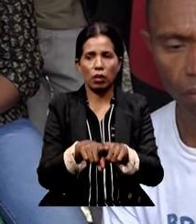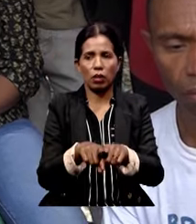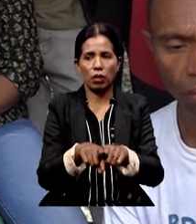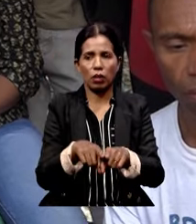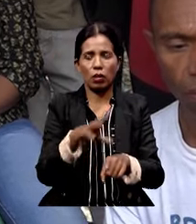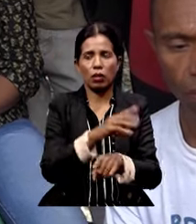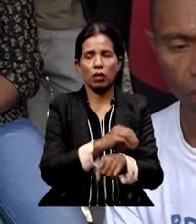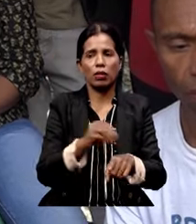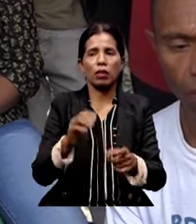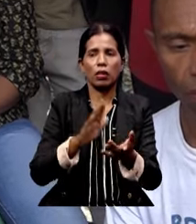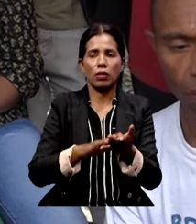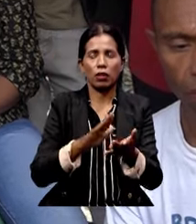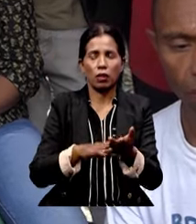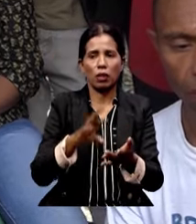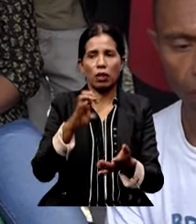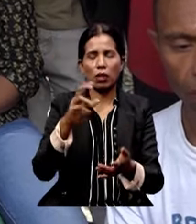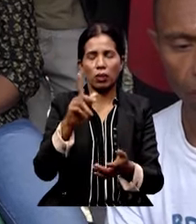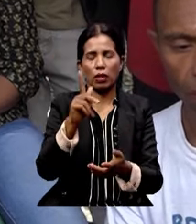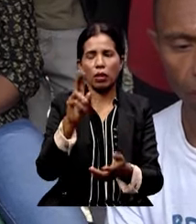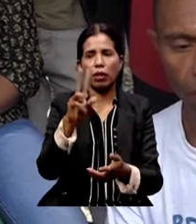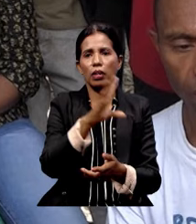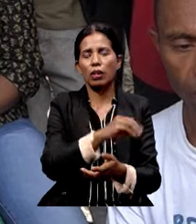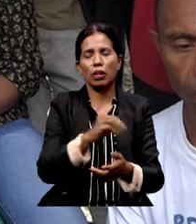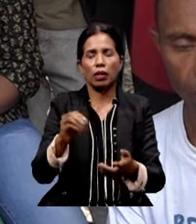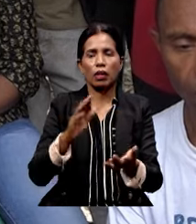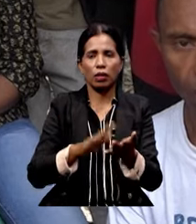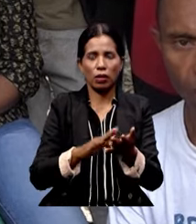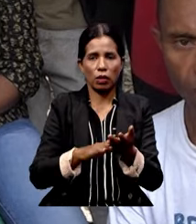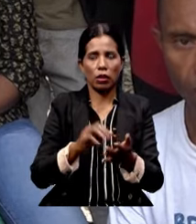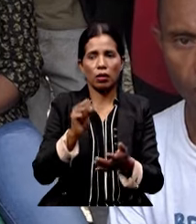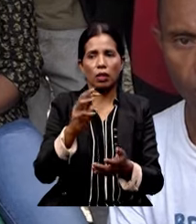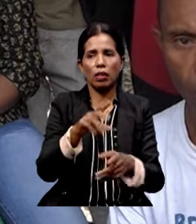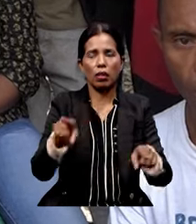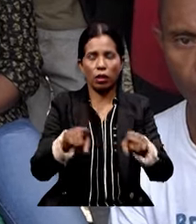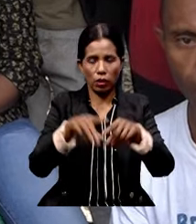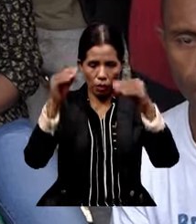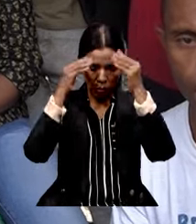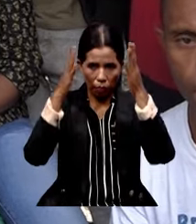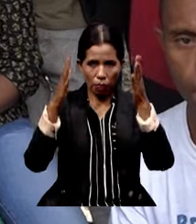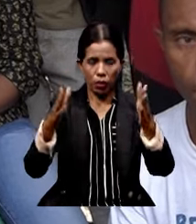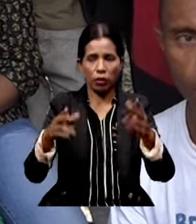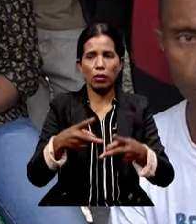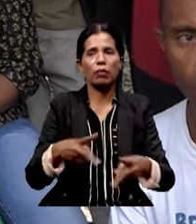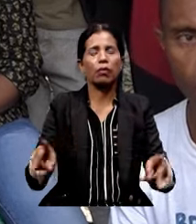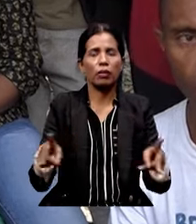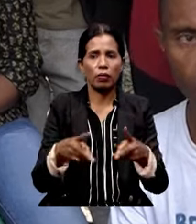ensino recorrente no ensino secundário geral. Odi sai nudar professor contratado.